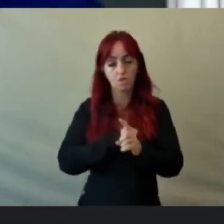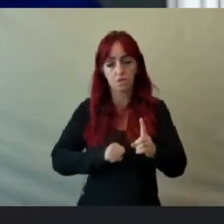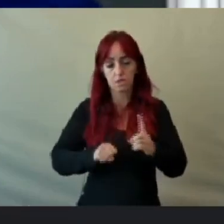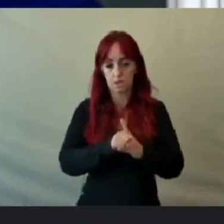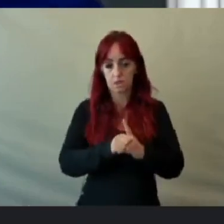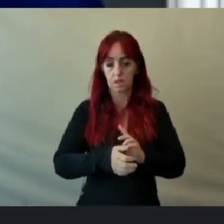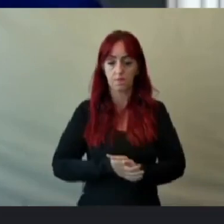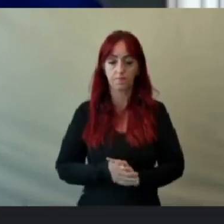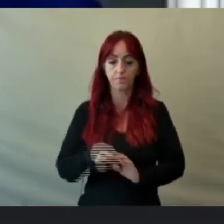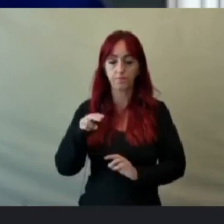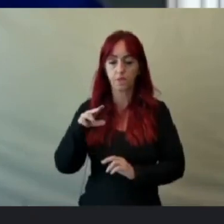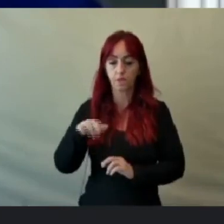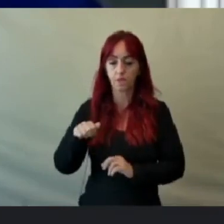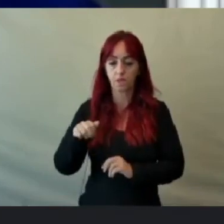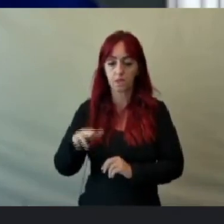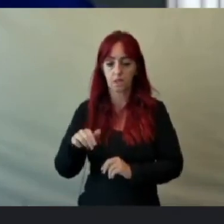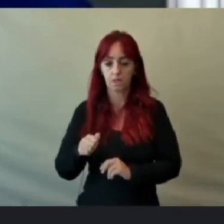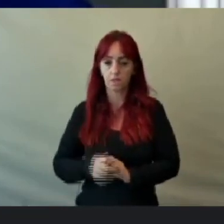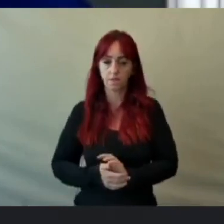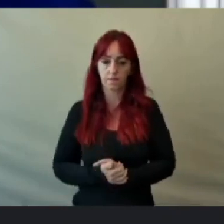com a gente com a palavra Ana Cristina então